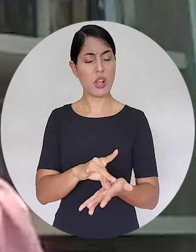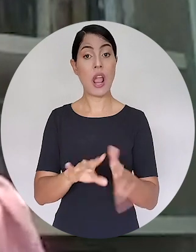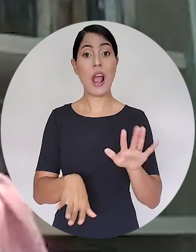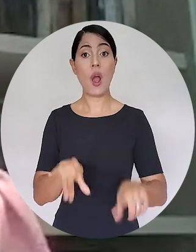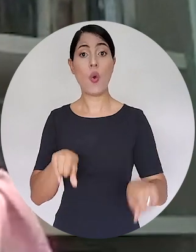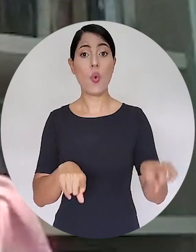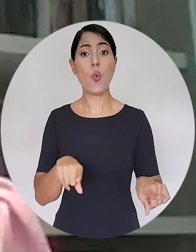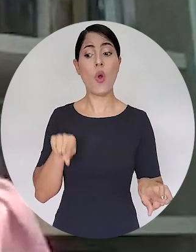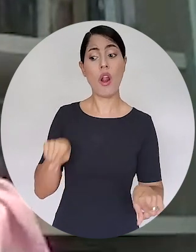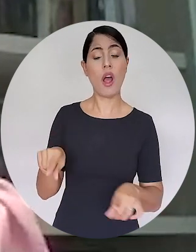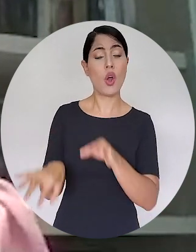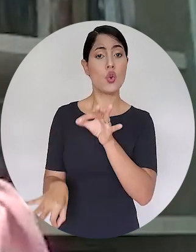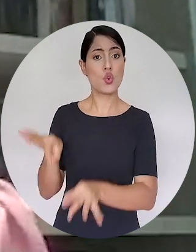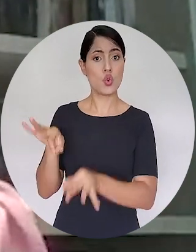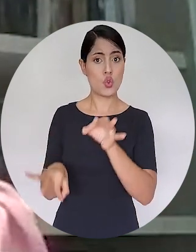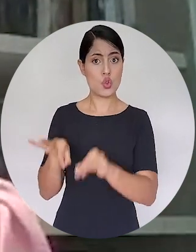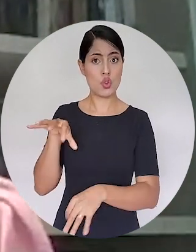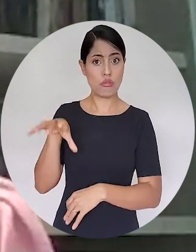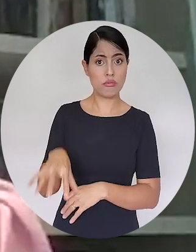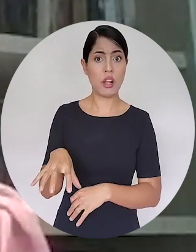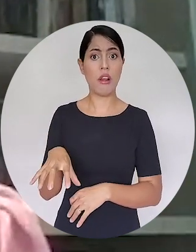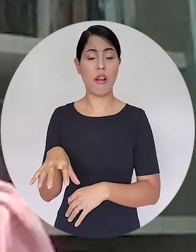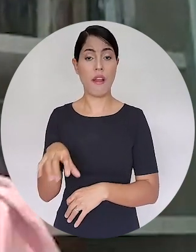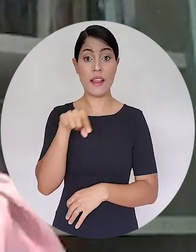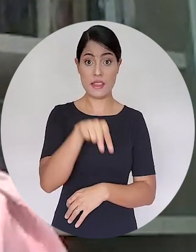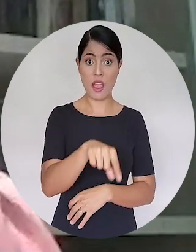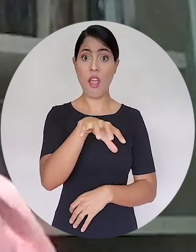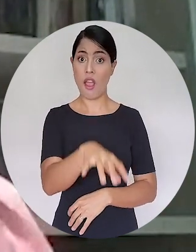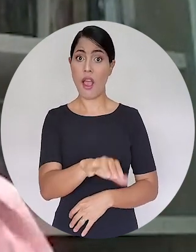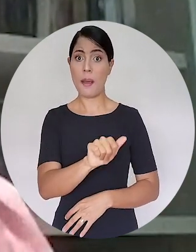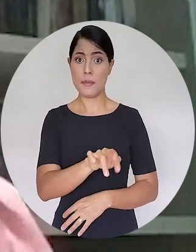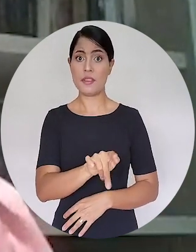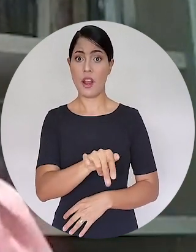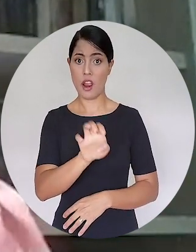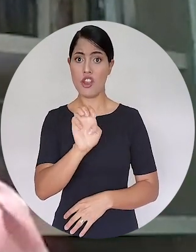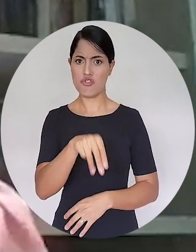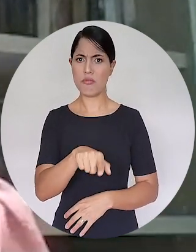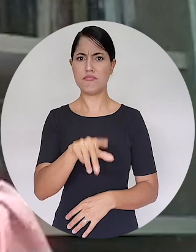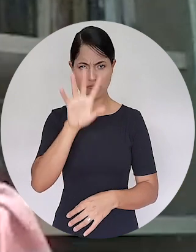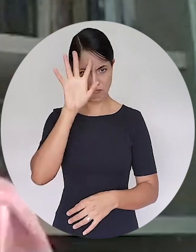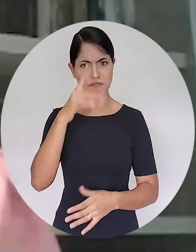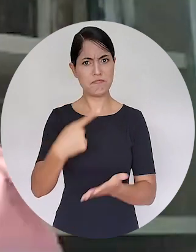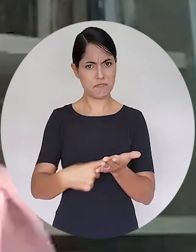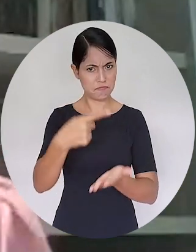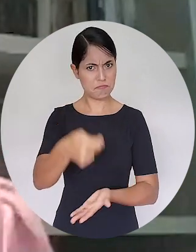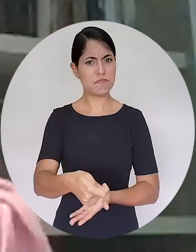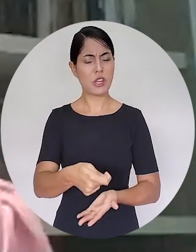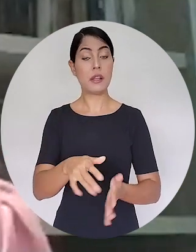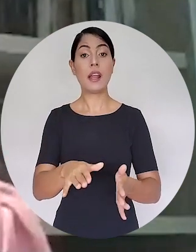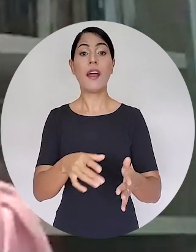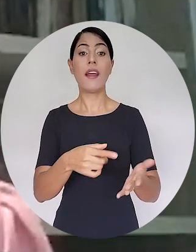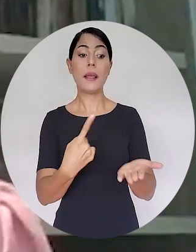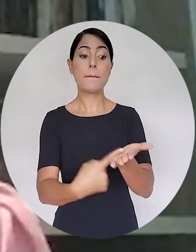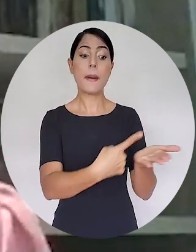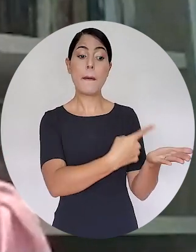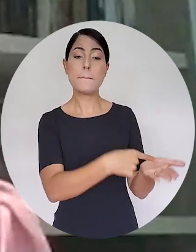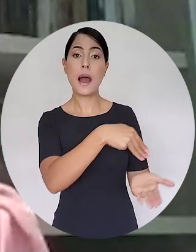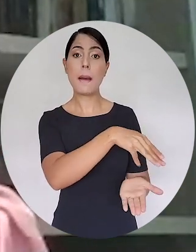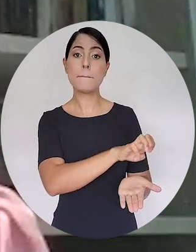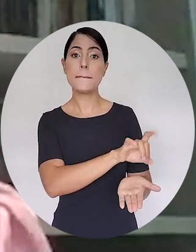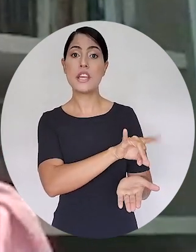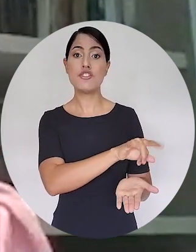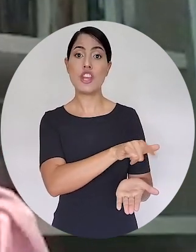que eram submetidas ao judiciário estão mais bem atendidos na arbitragem. Eu acho que o mesmo acontece com a mediação. Então, não é que a